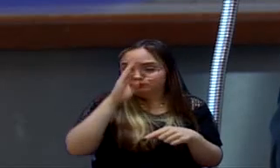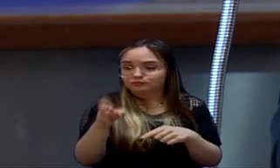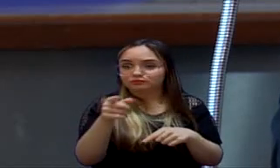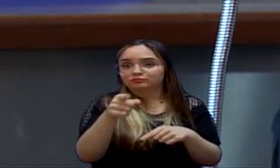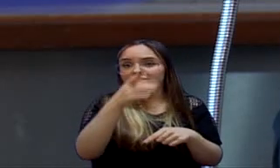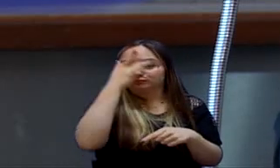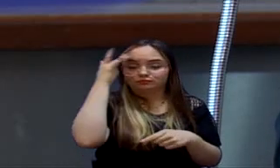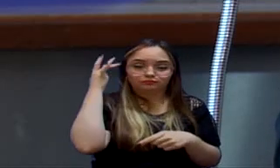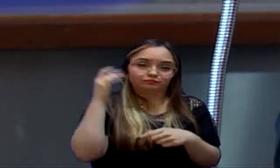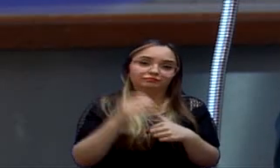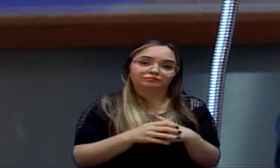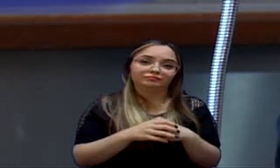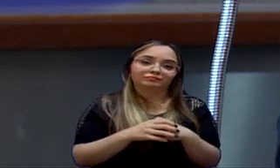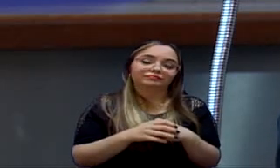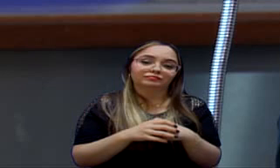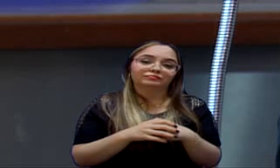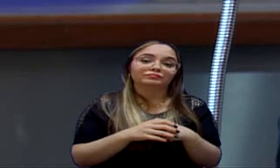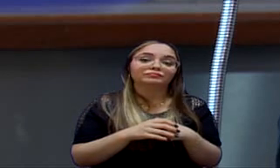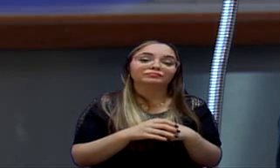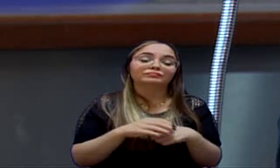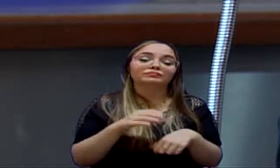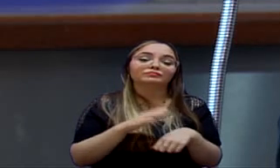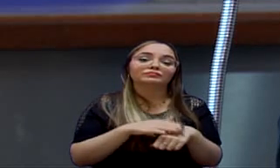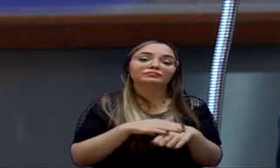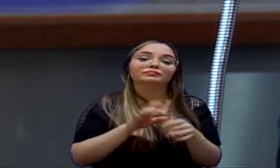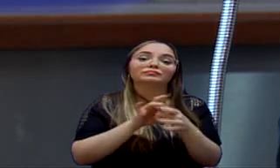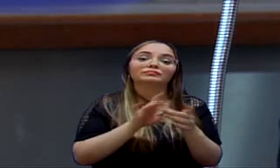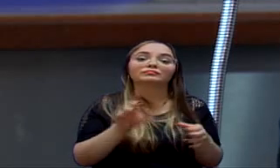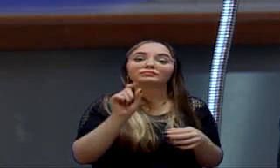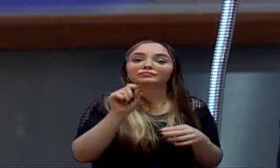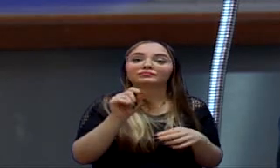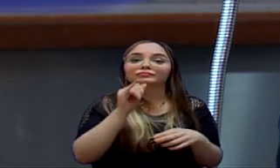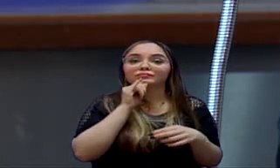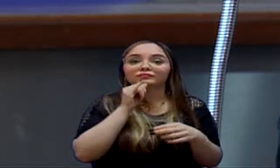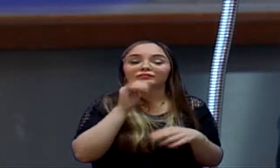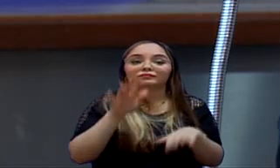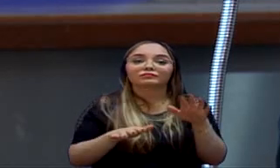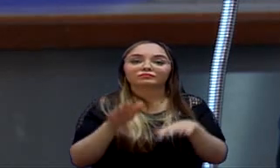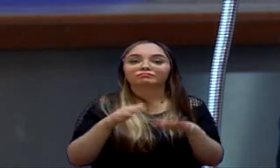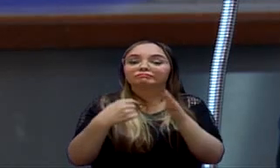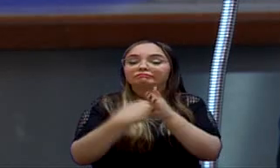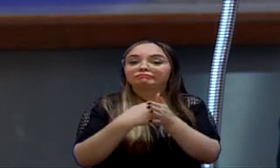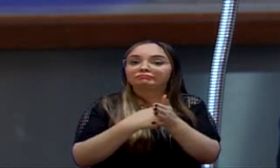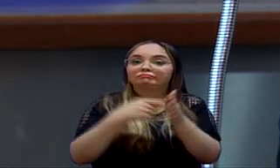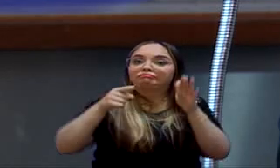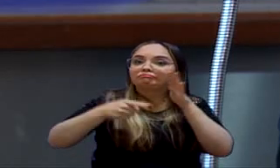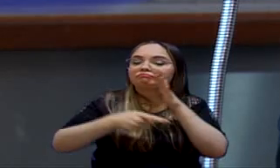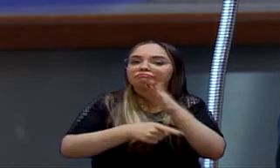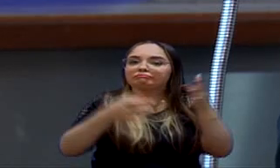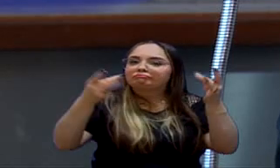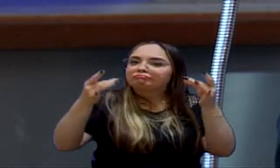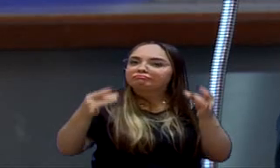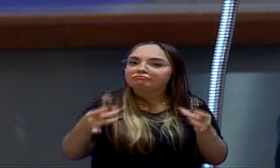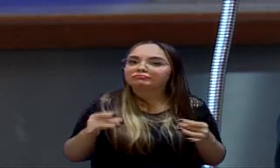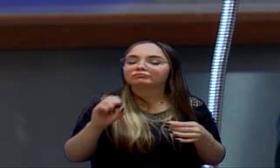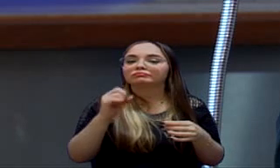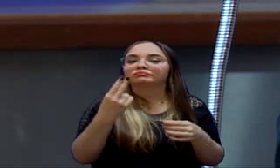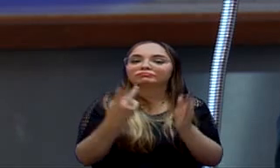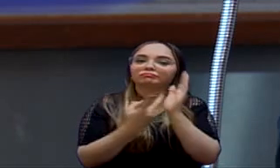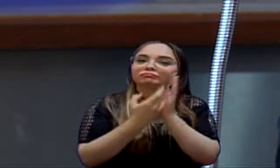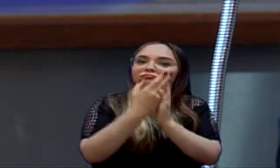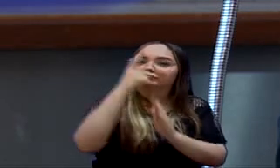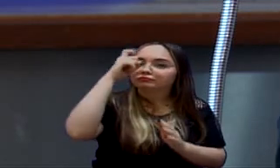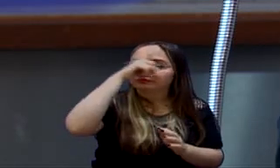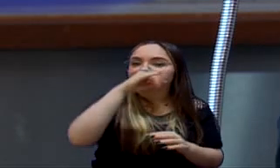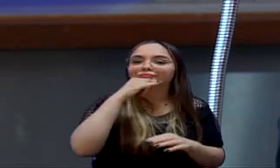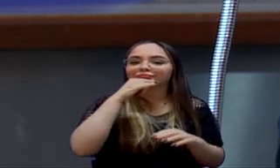né não depende o que depende da autorização do funservice São procedimentos de maior complexidade exames de maior complexidade como no caso de